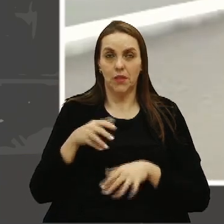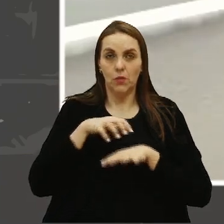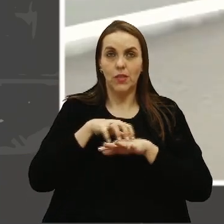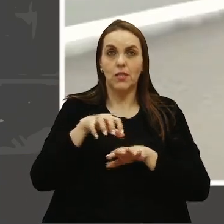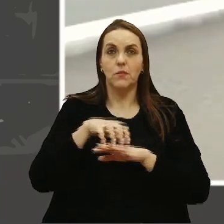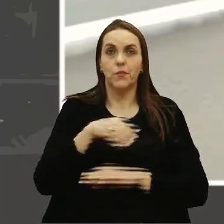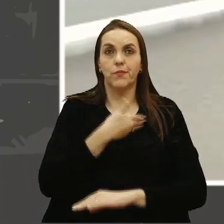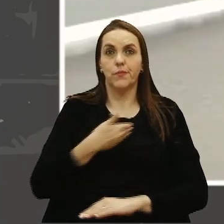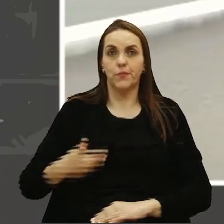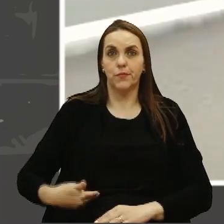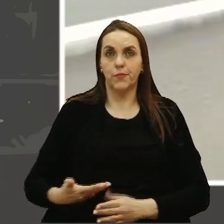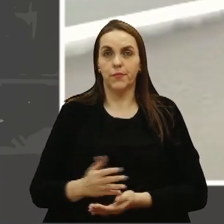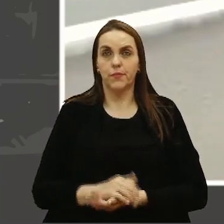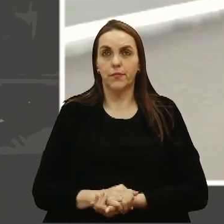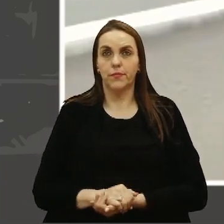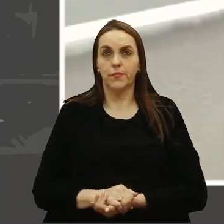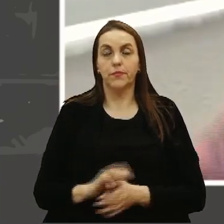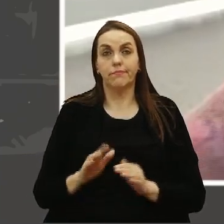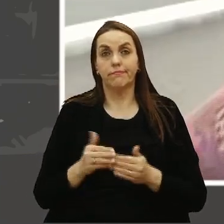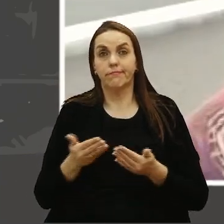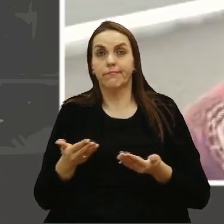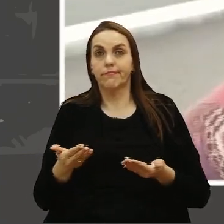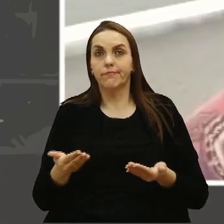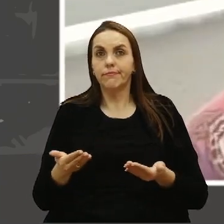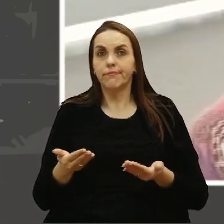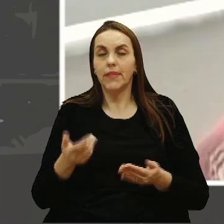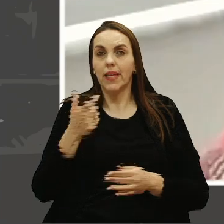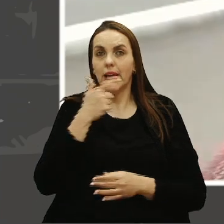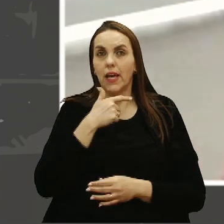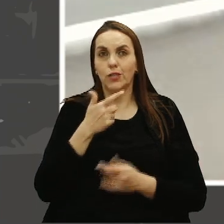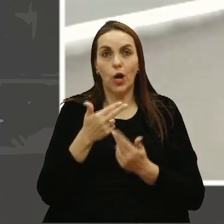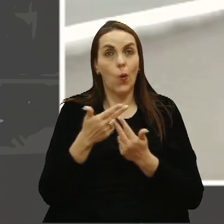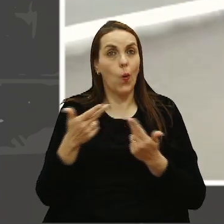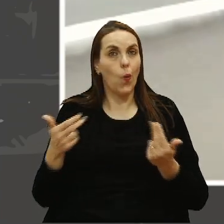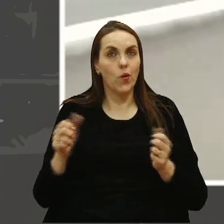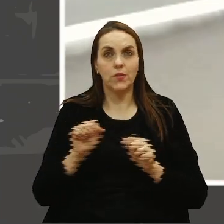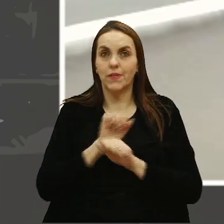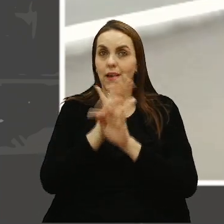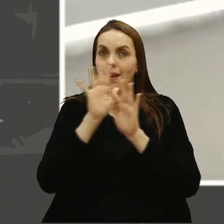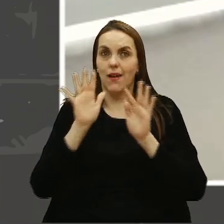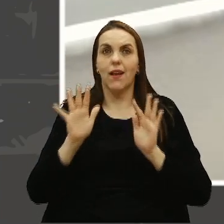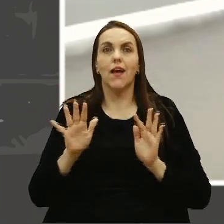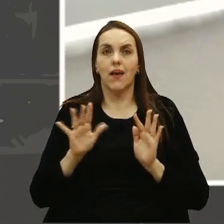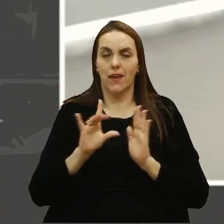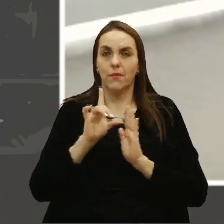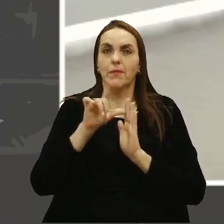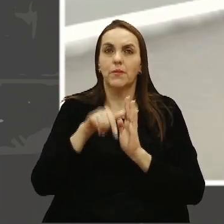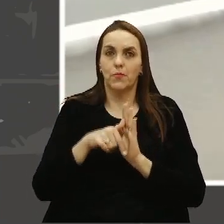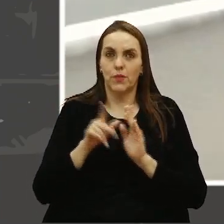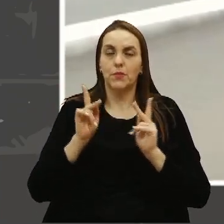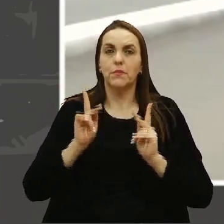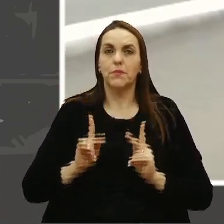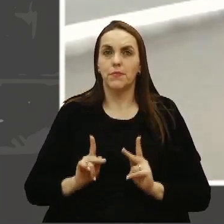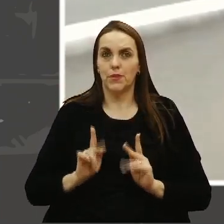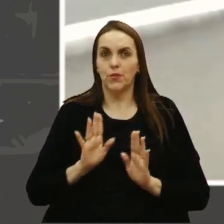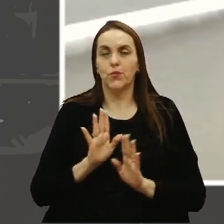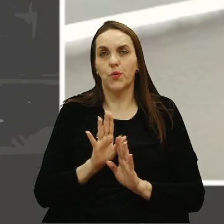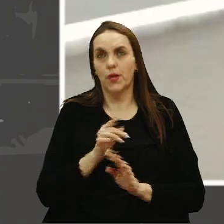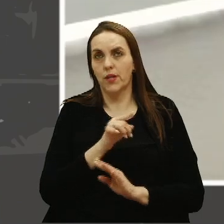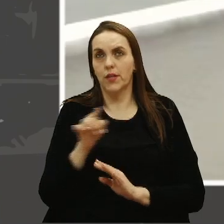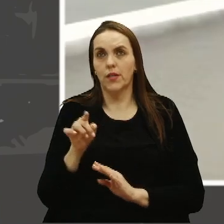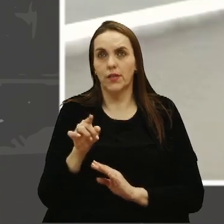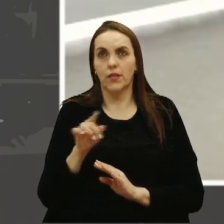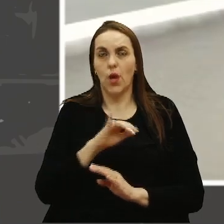transporte público. Então, acho que essas coisas têm que ficar bem claras para depois as pessoas não jogarem de